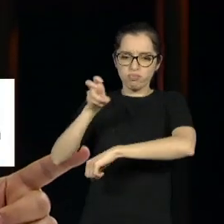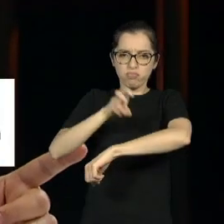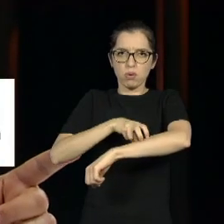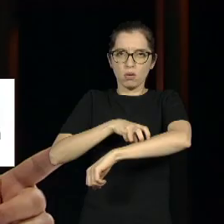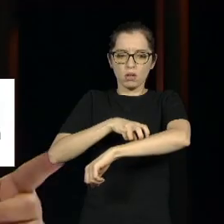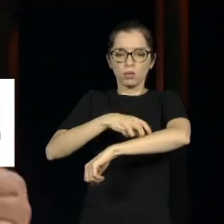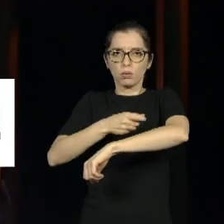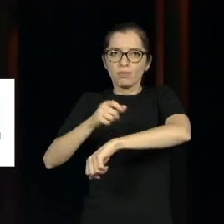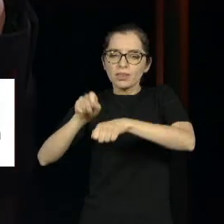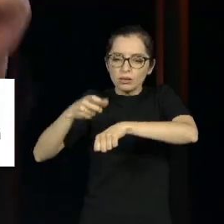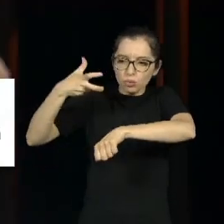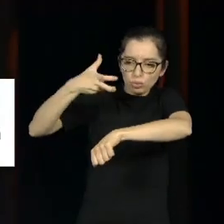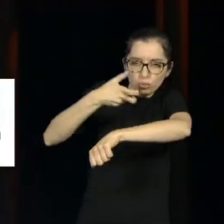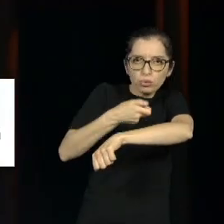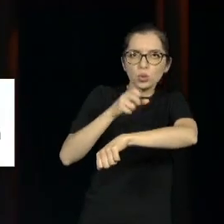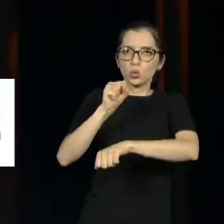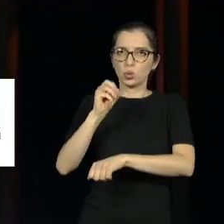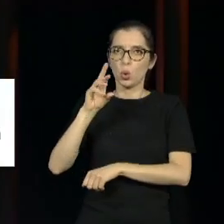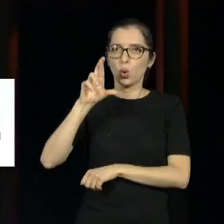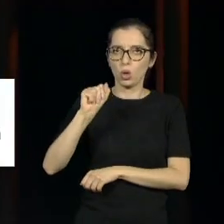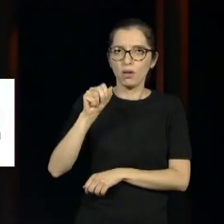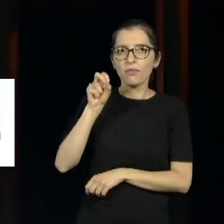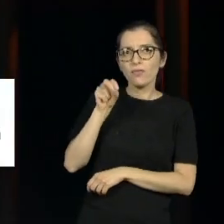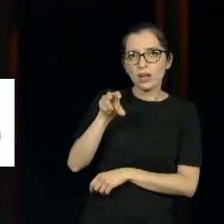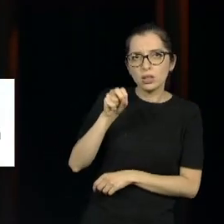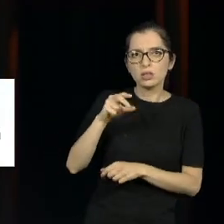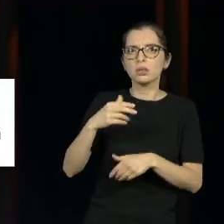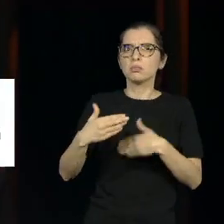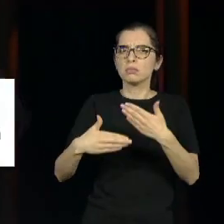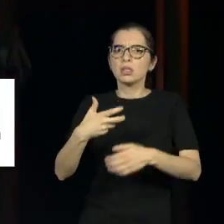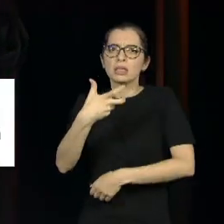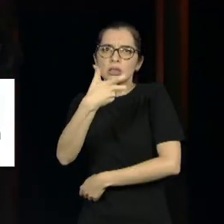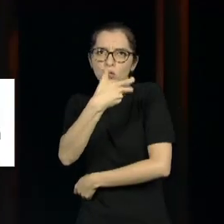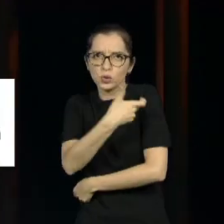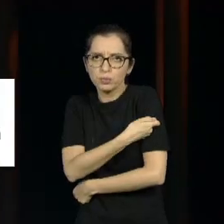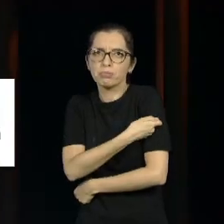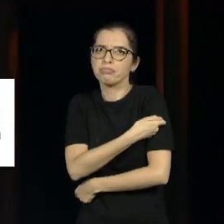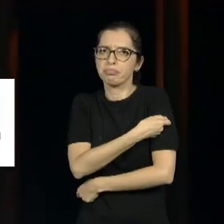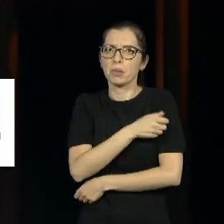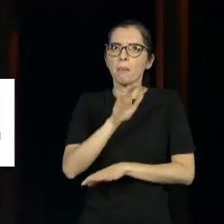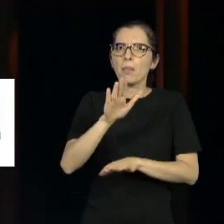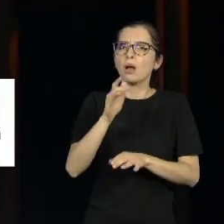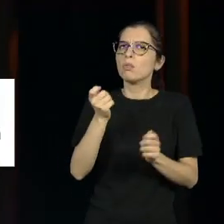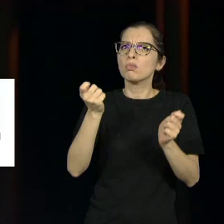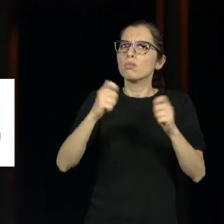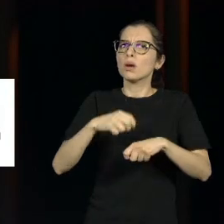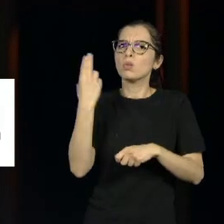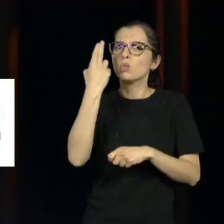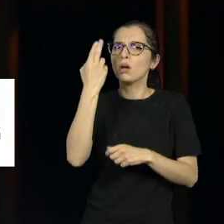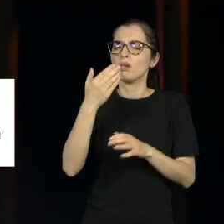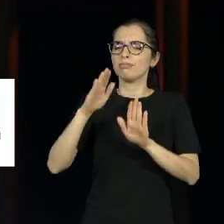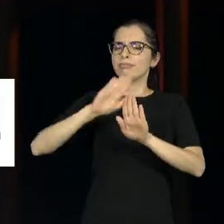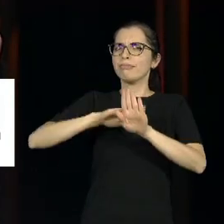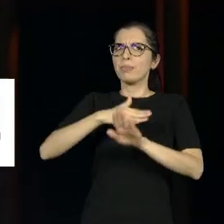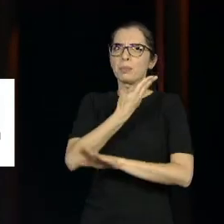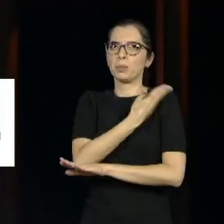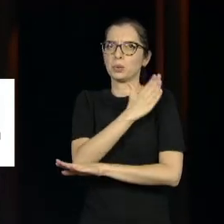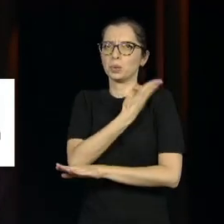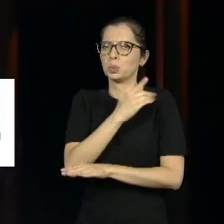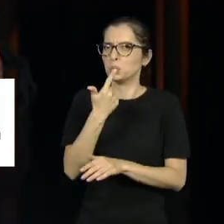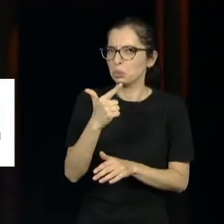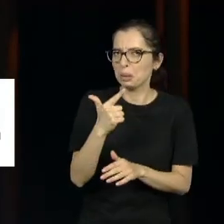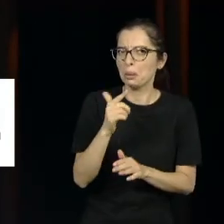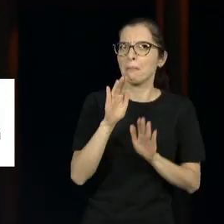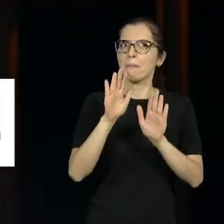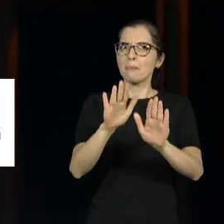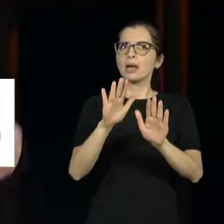assim como do veneno da cobra se faz o soro e com vírus se desenvolve as vacinas não estarão nos próprios